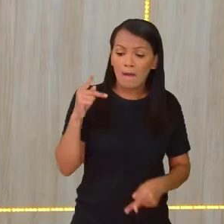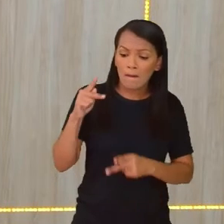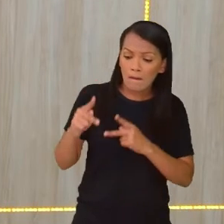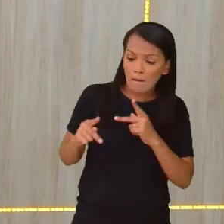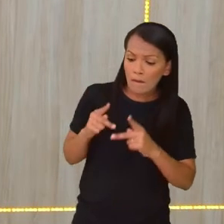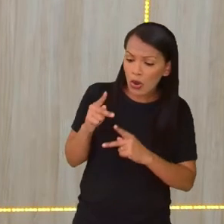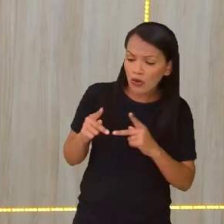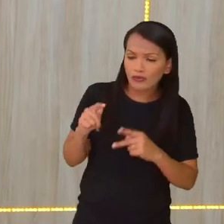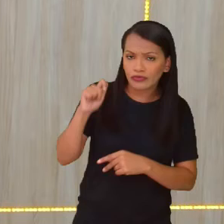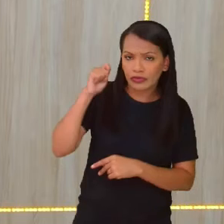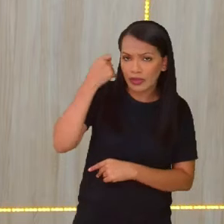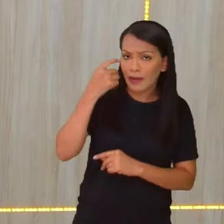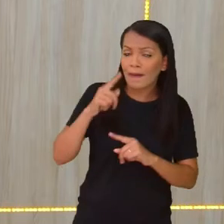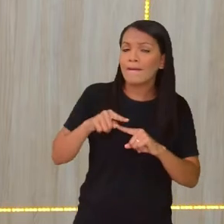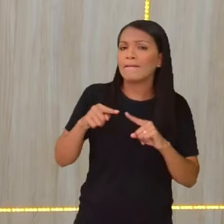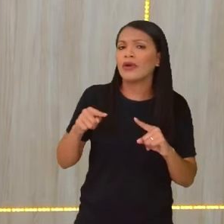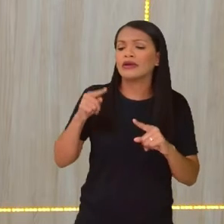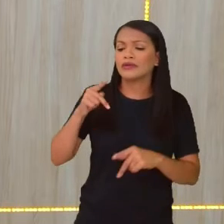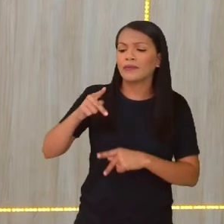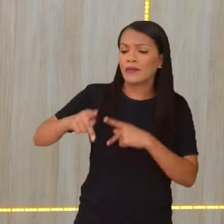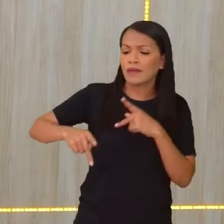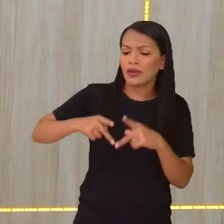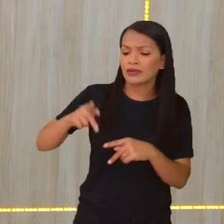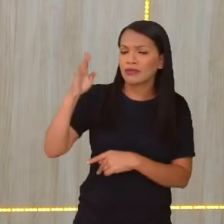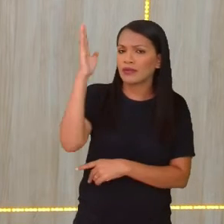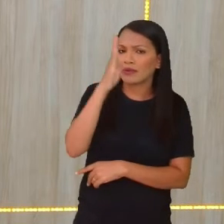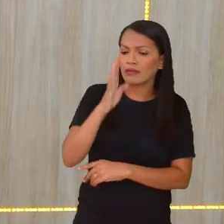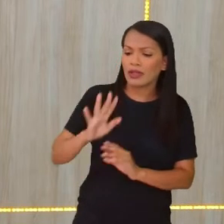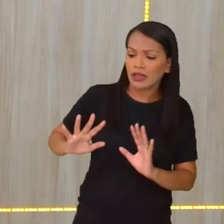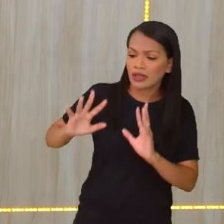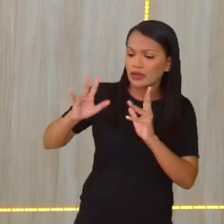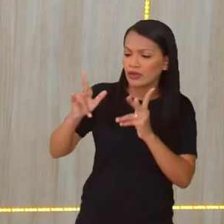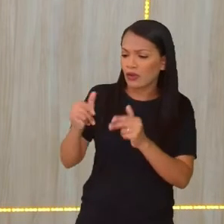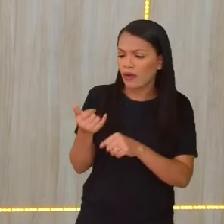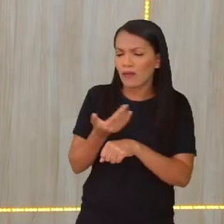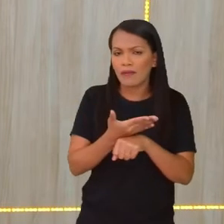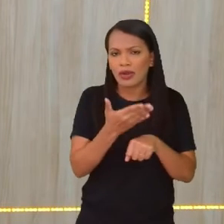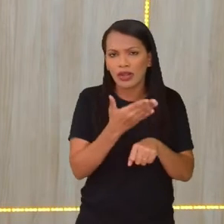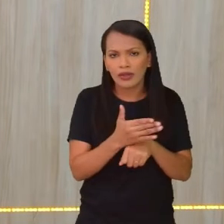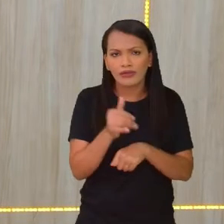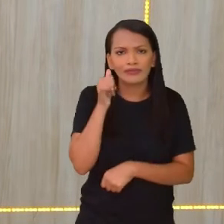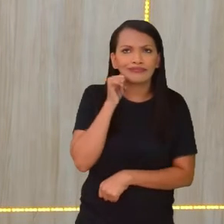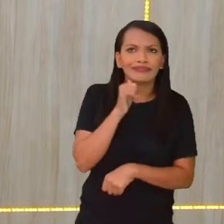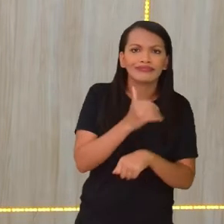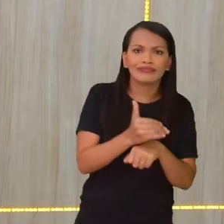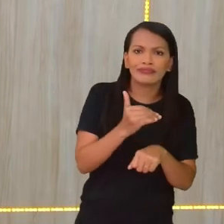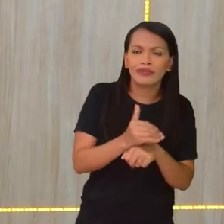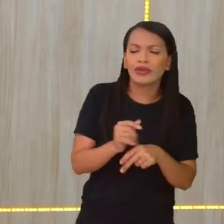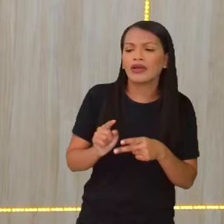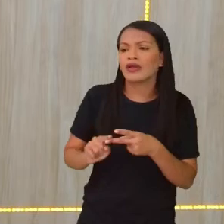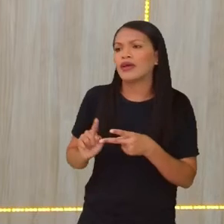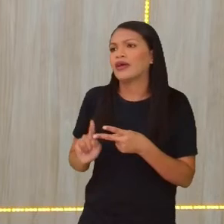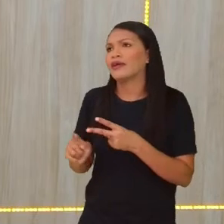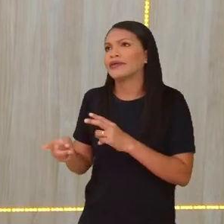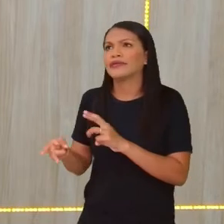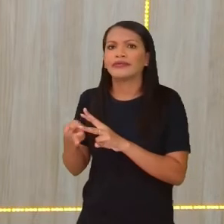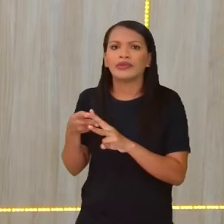é da população brasileira enquanto todo, né, envolvendo brancos, brancas, pretos, pretas, indígenas